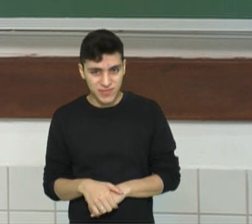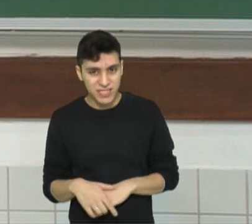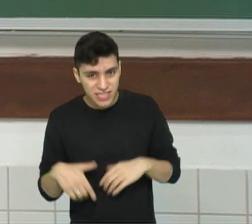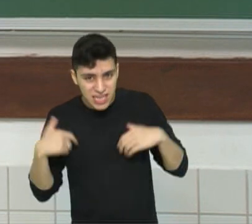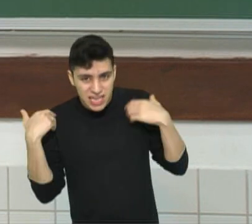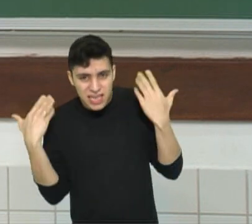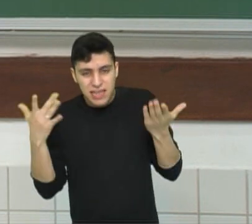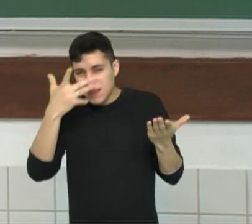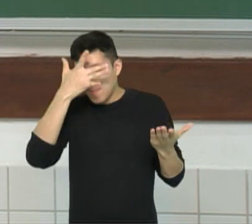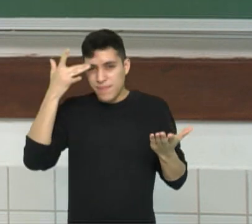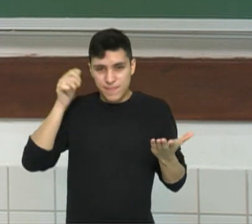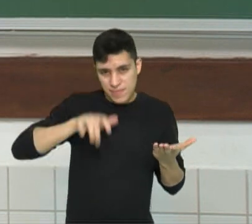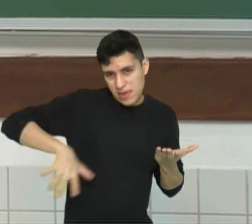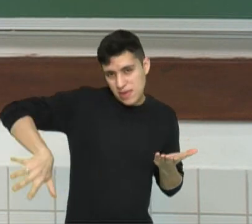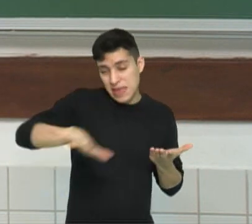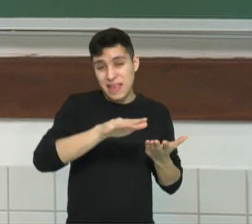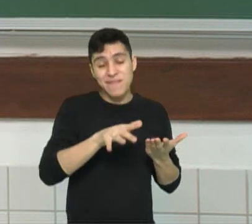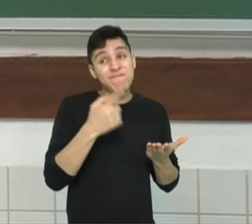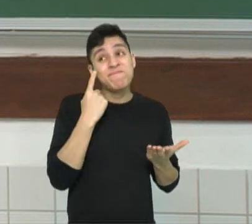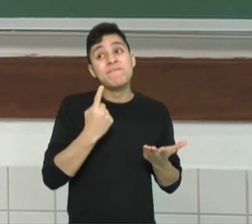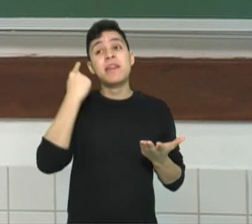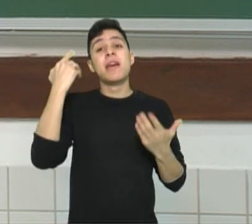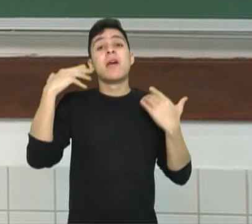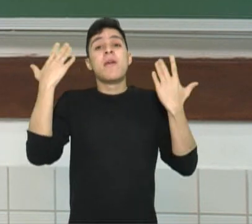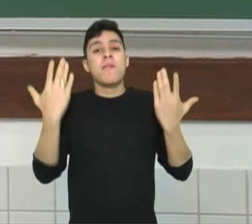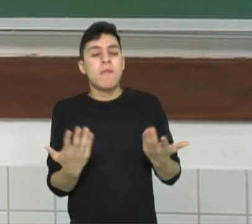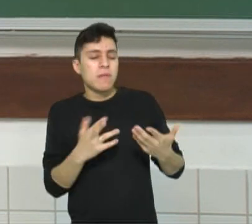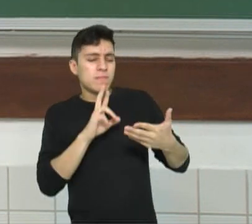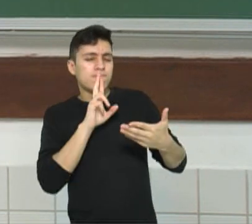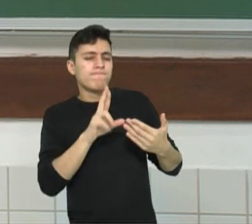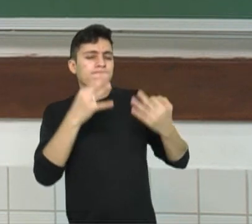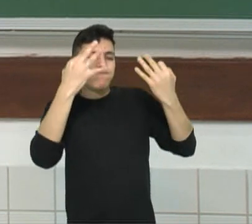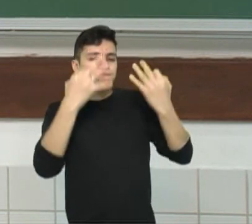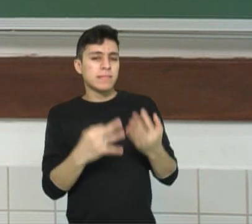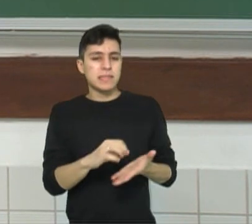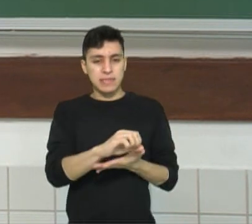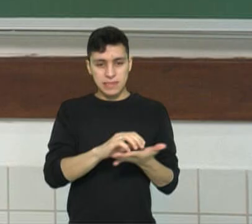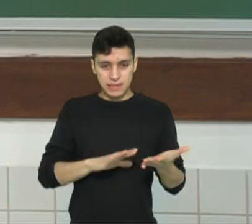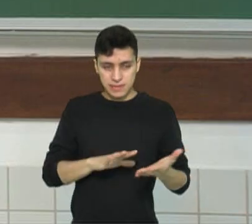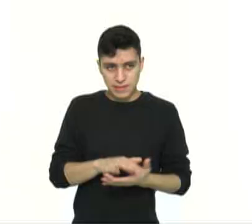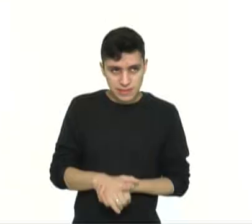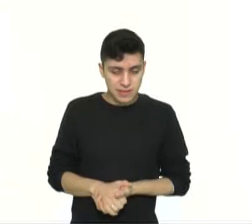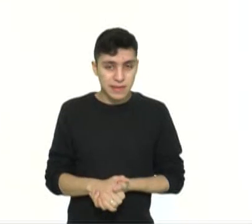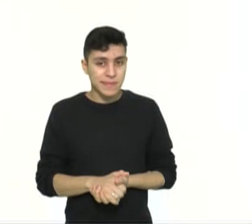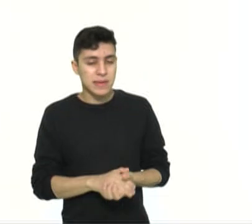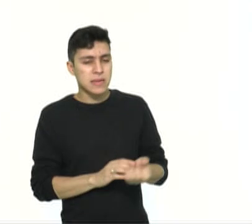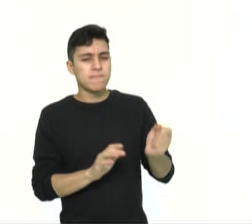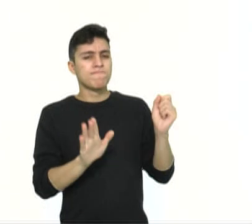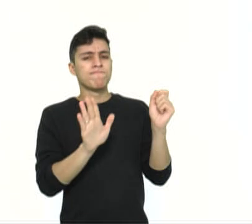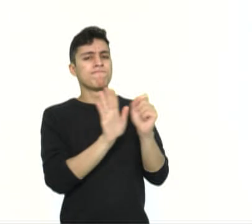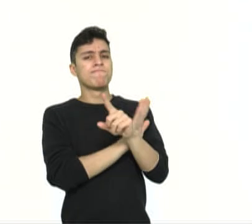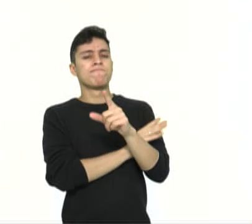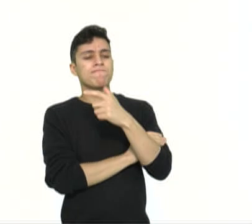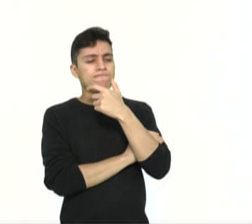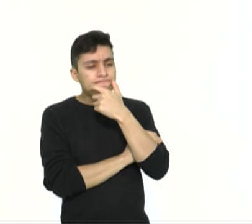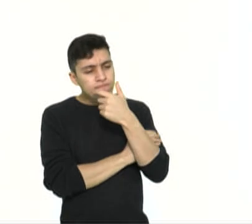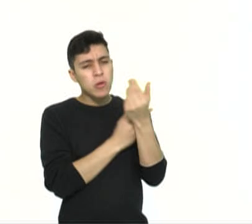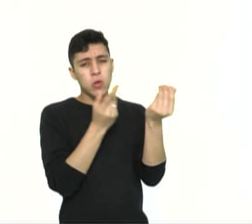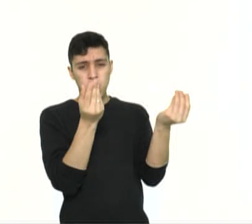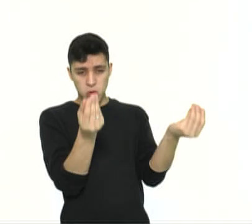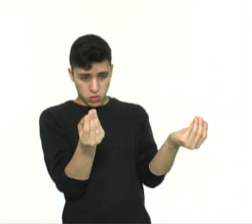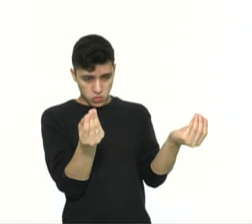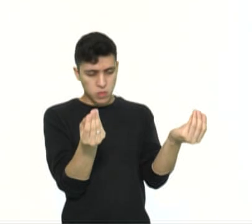Então, pessoal, agora a gente vai ver qual é a resposta correta da nossa atividade. A pergunta era: como estava